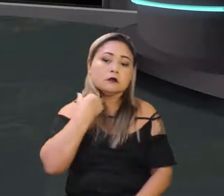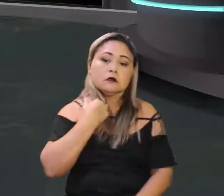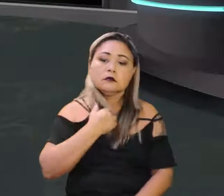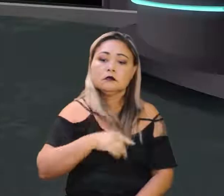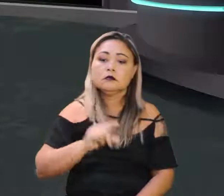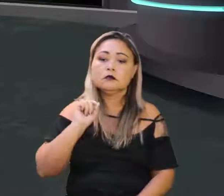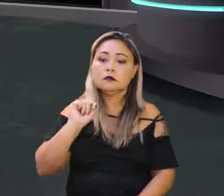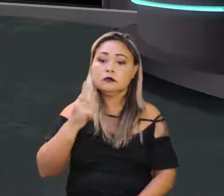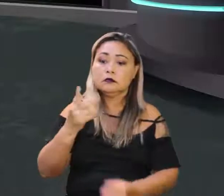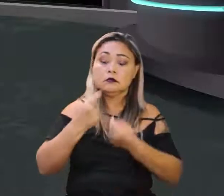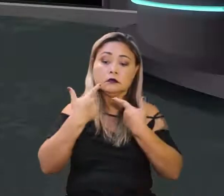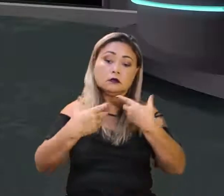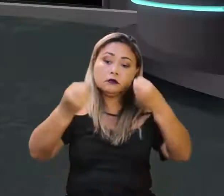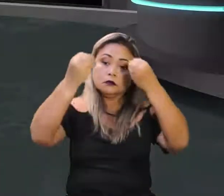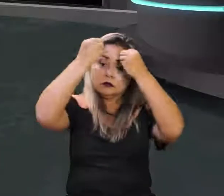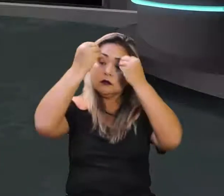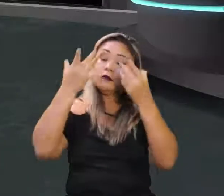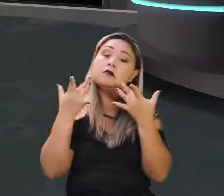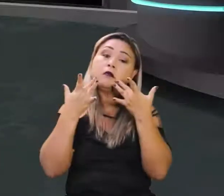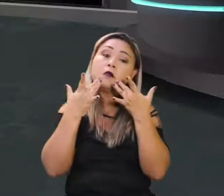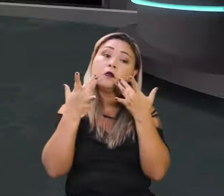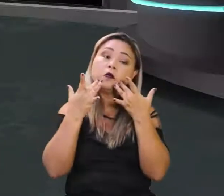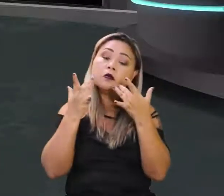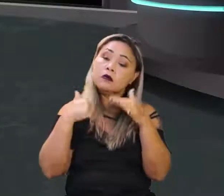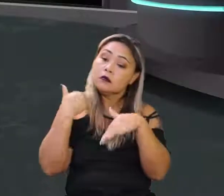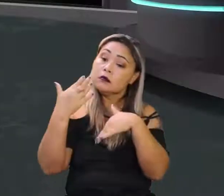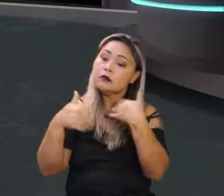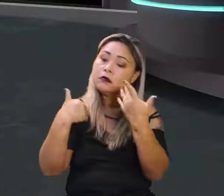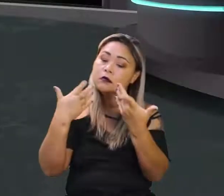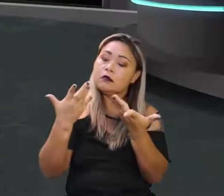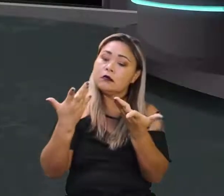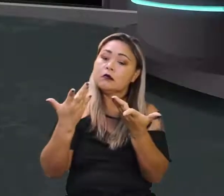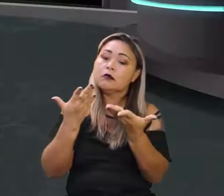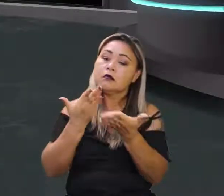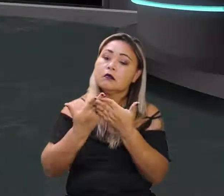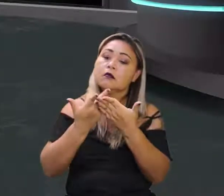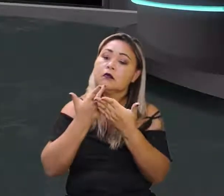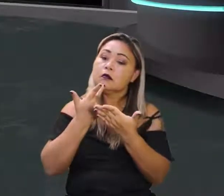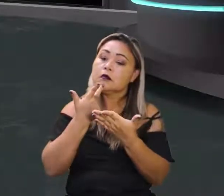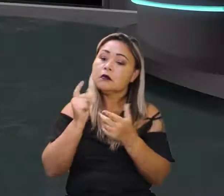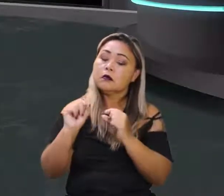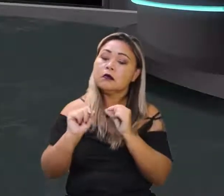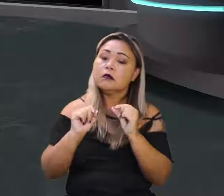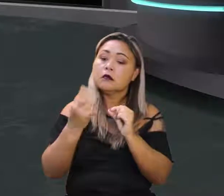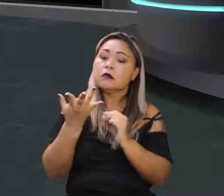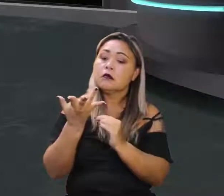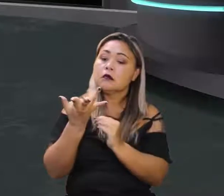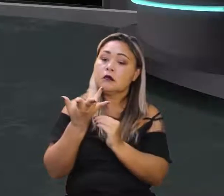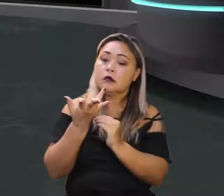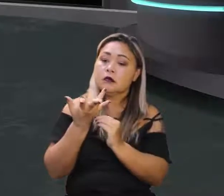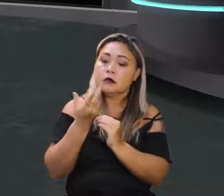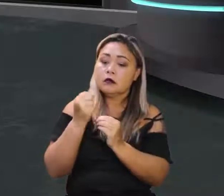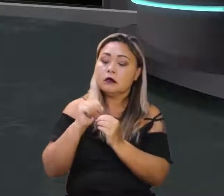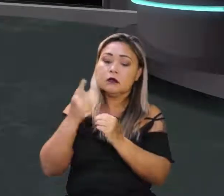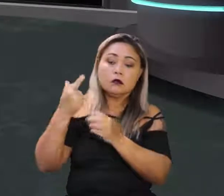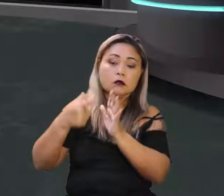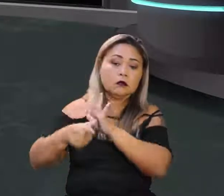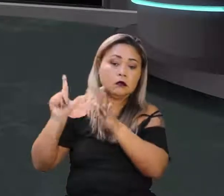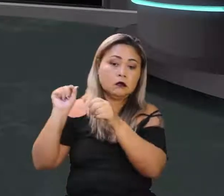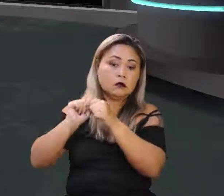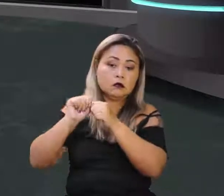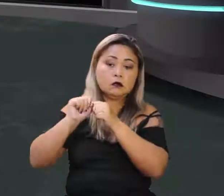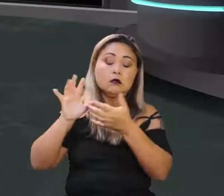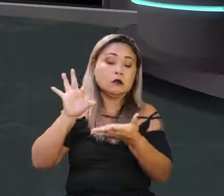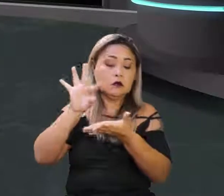o que é a linguagem do teatro. Então, no decorrer da aula, nós falamos que o teatro antes necessita ali de